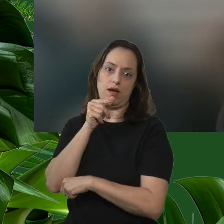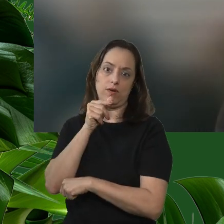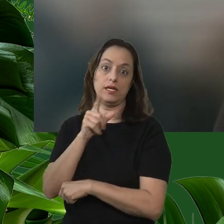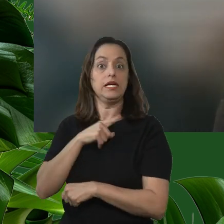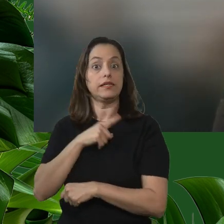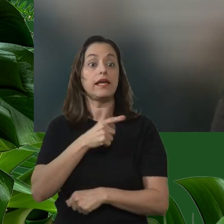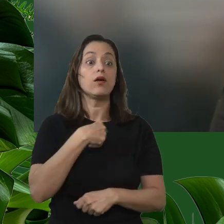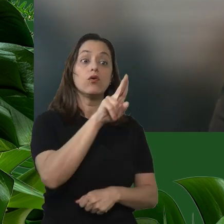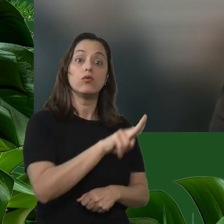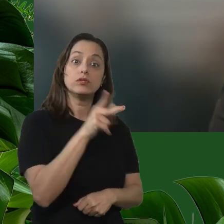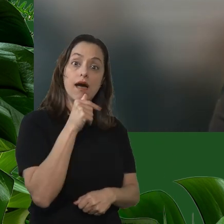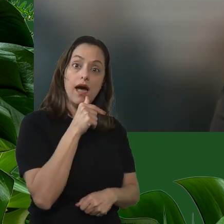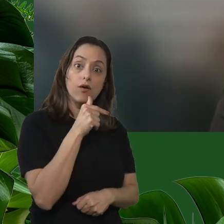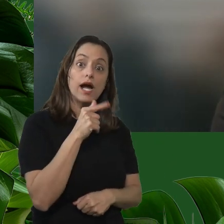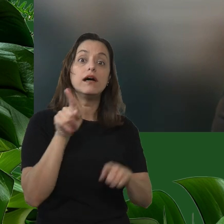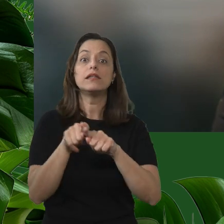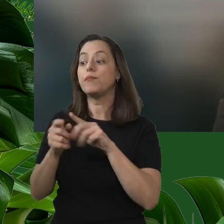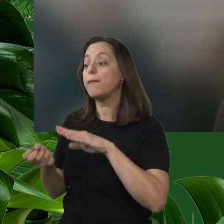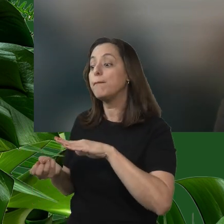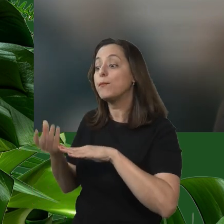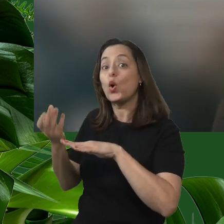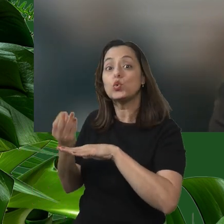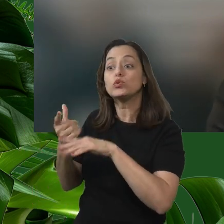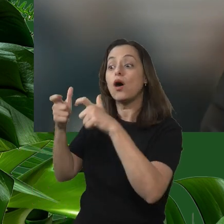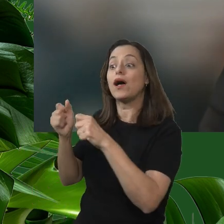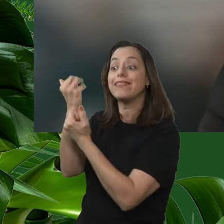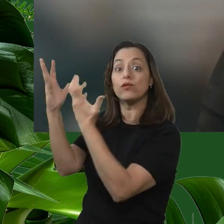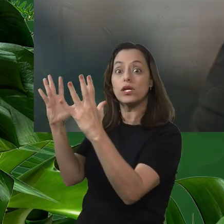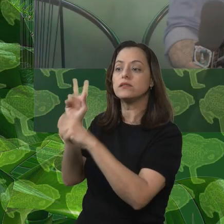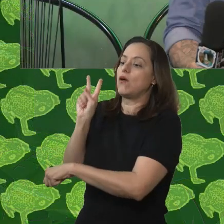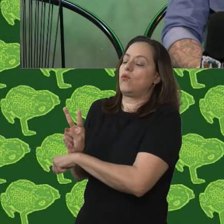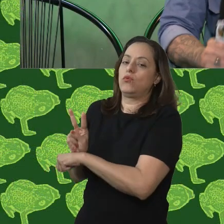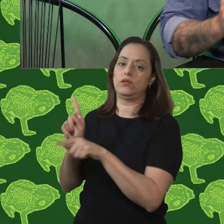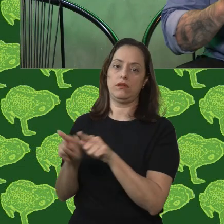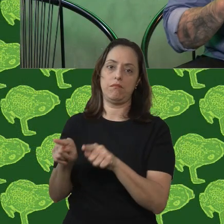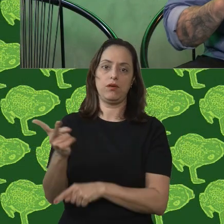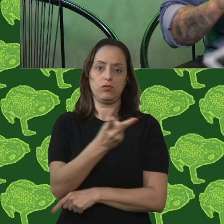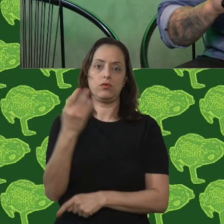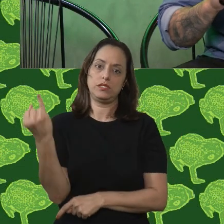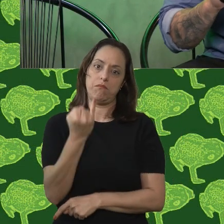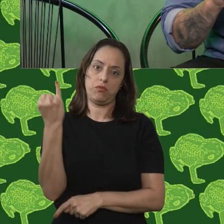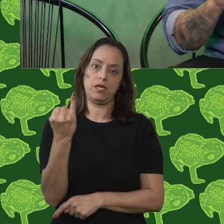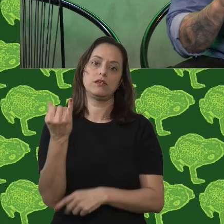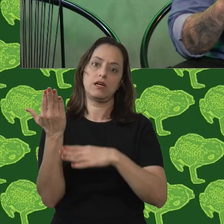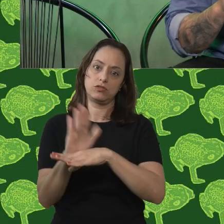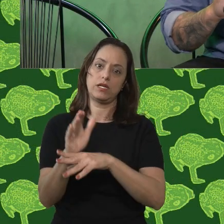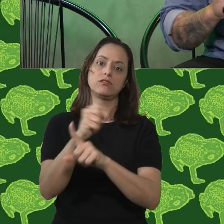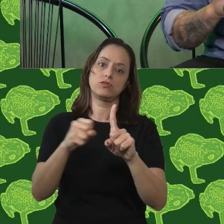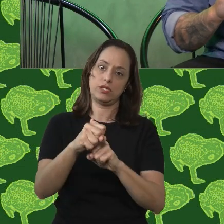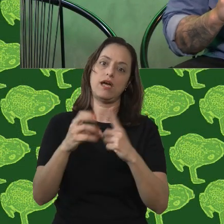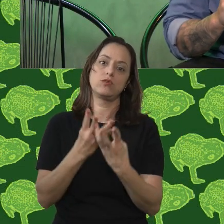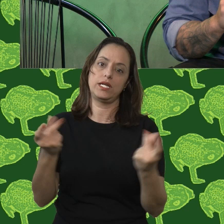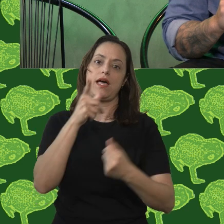passo para a gente poder garantir água em qualidade e quantidade para a sociedade. Perfeito. Então, vamos emendar nesse assunto.